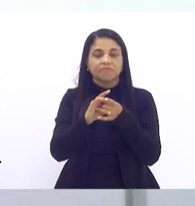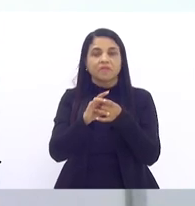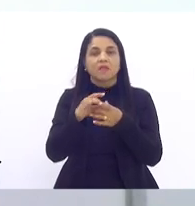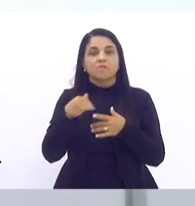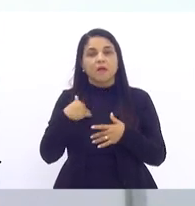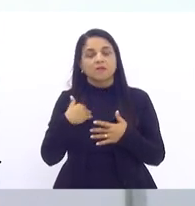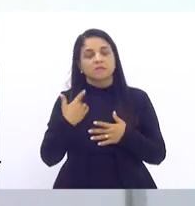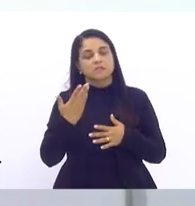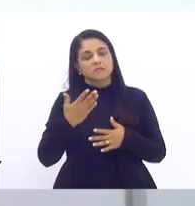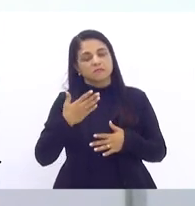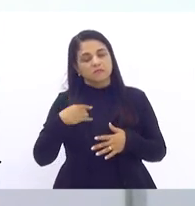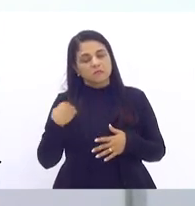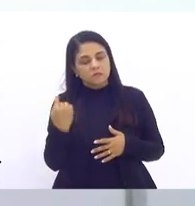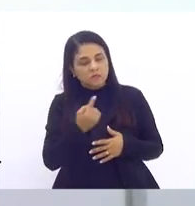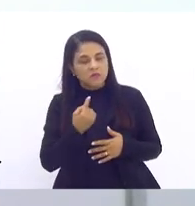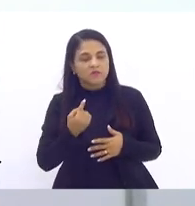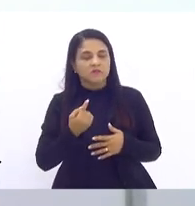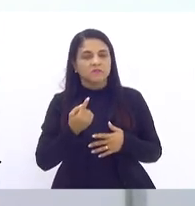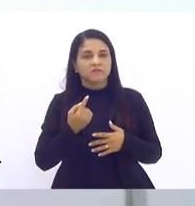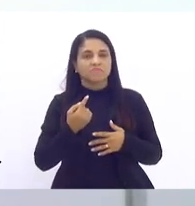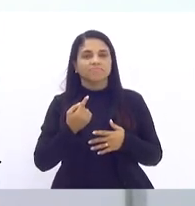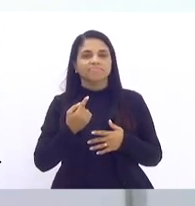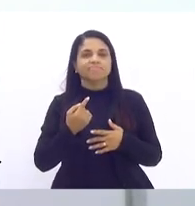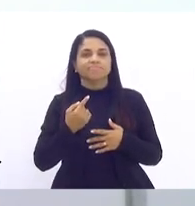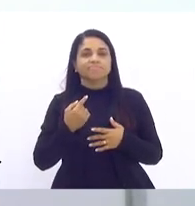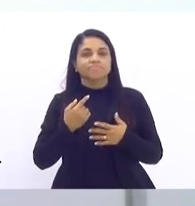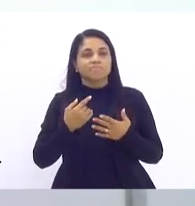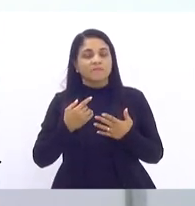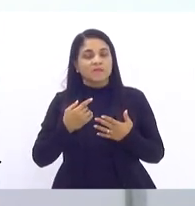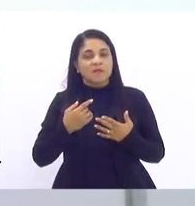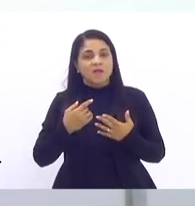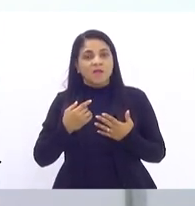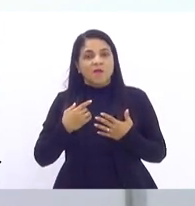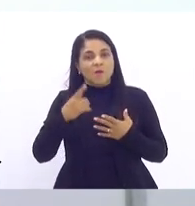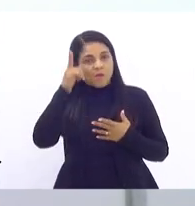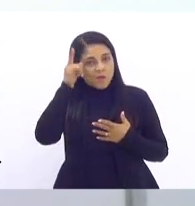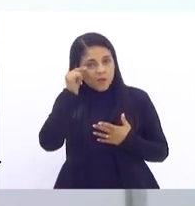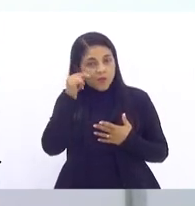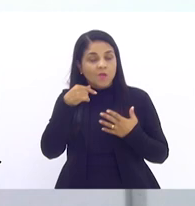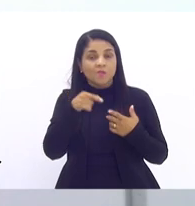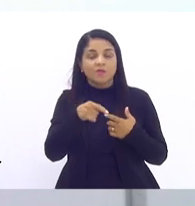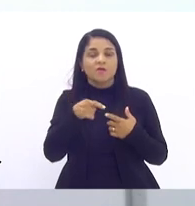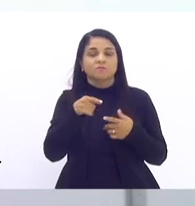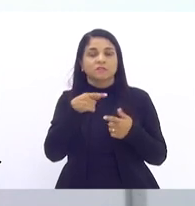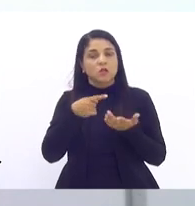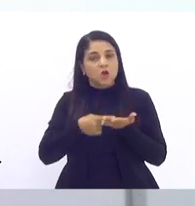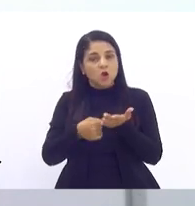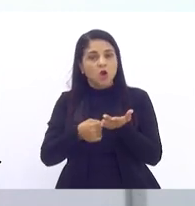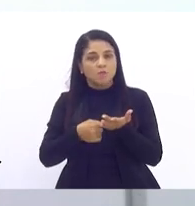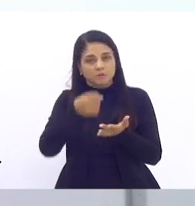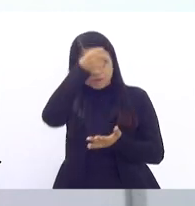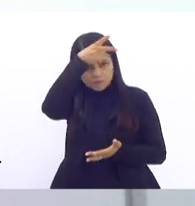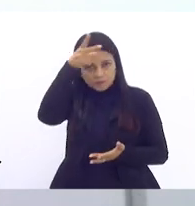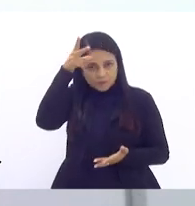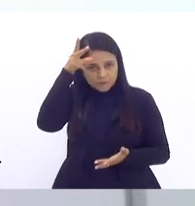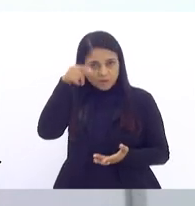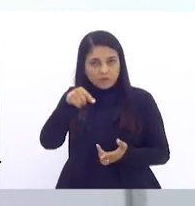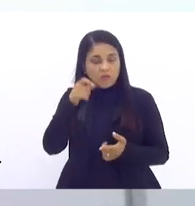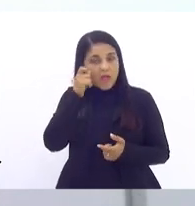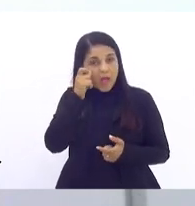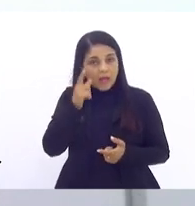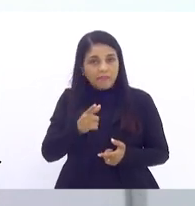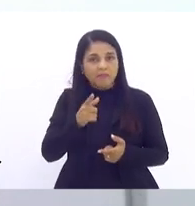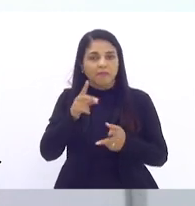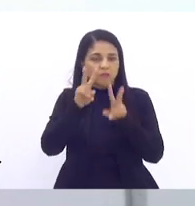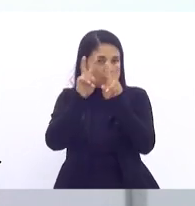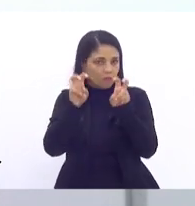alento saber que tem um deputado comprometido com os prefeitos e que tá atento a todas essa situação numa posição tão